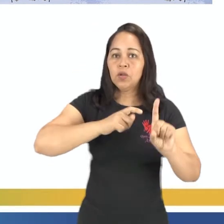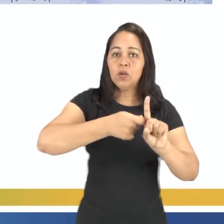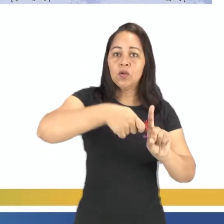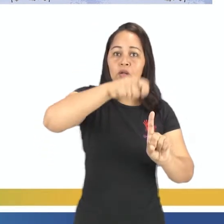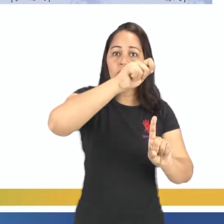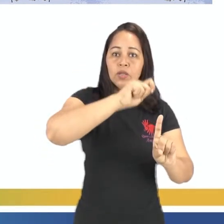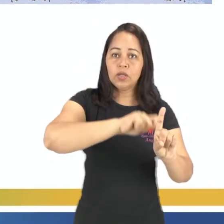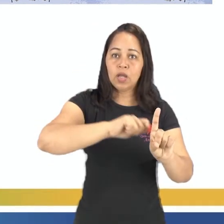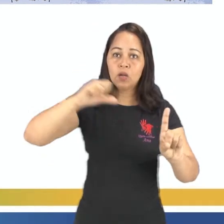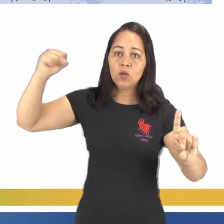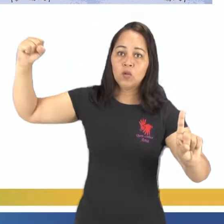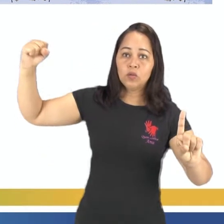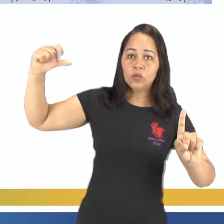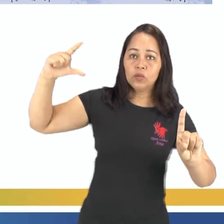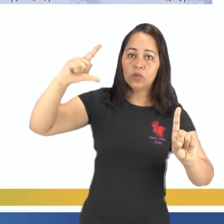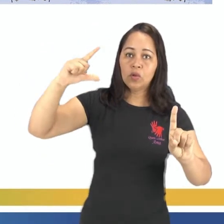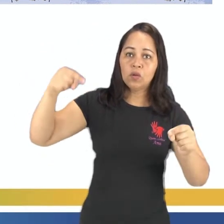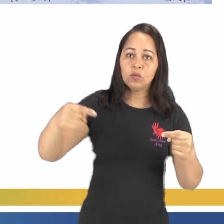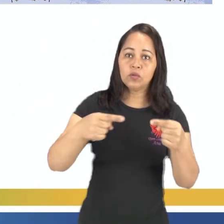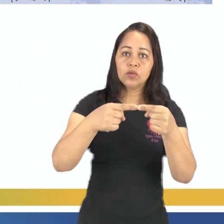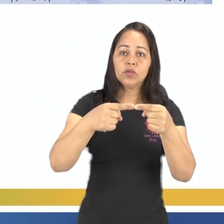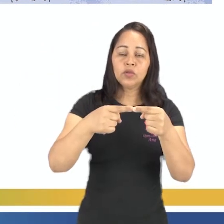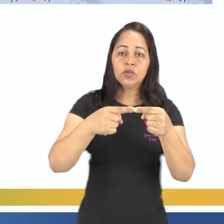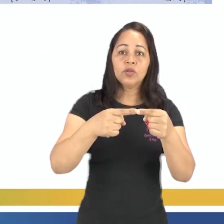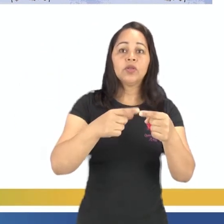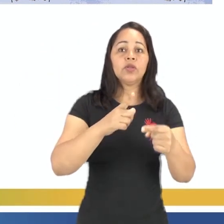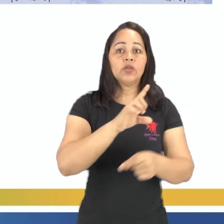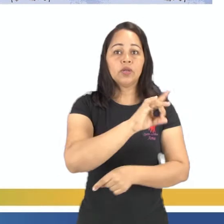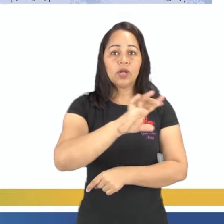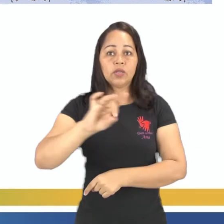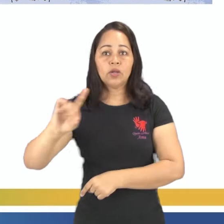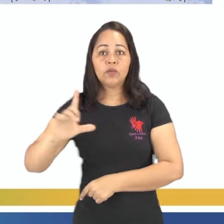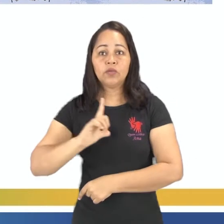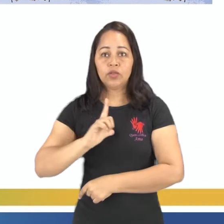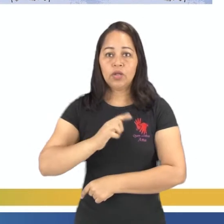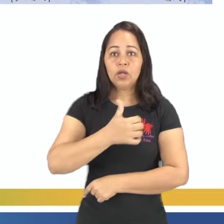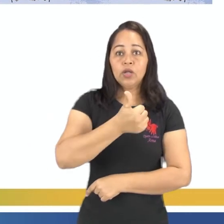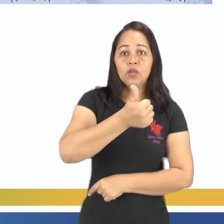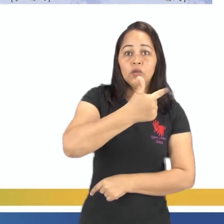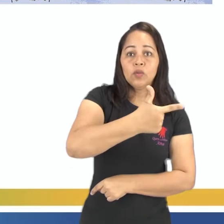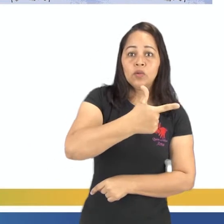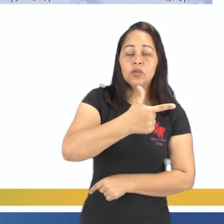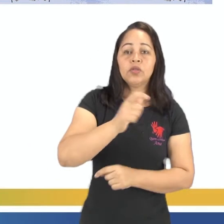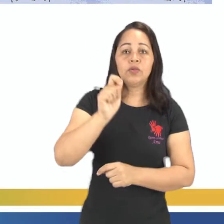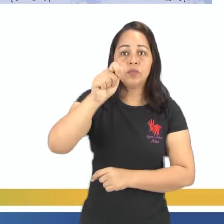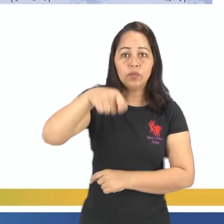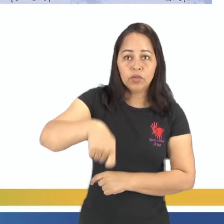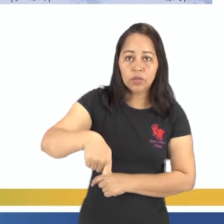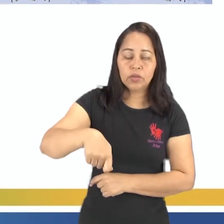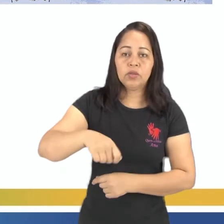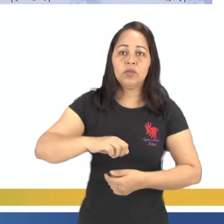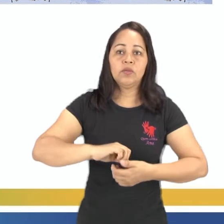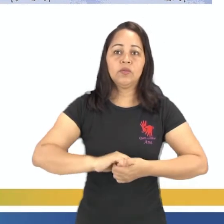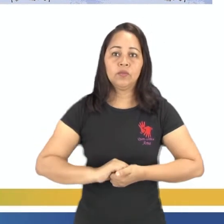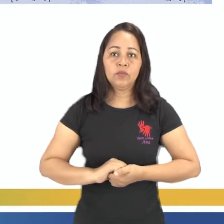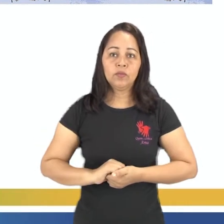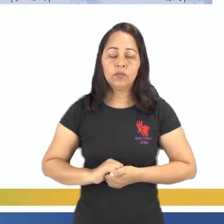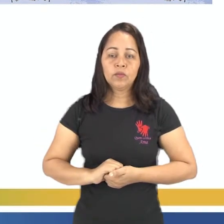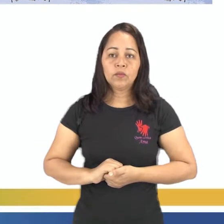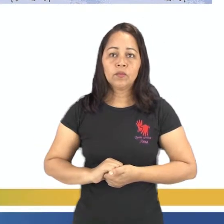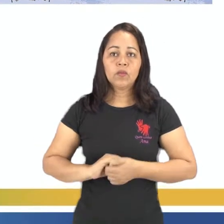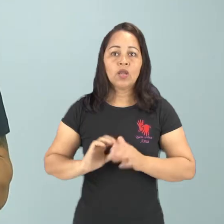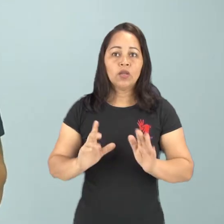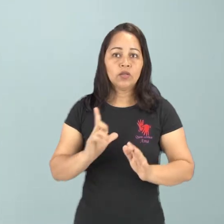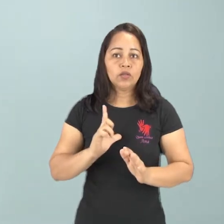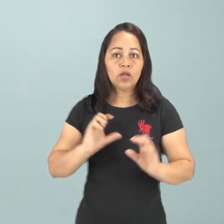solar, feito de 12 meses e 30 dias cada um, e mais 5 dias de festa no final do ano.